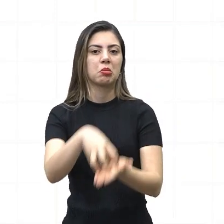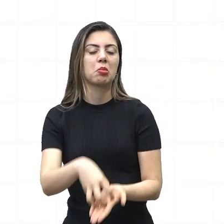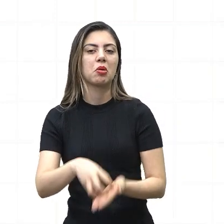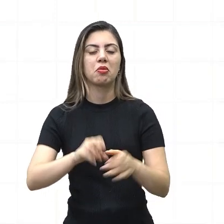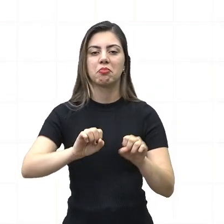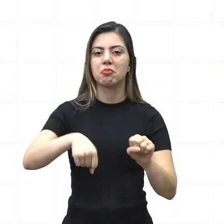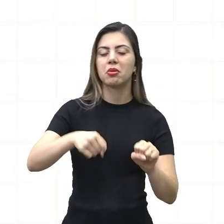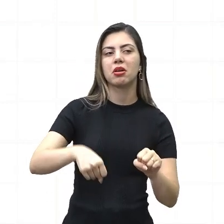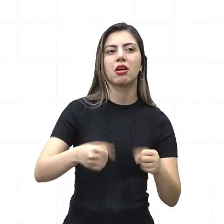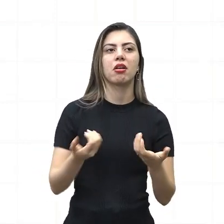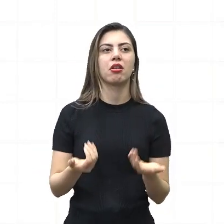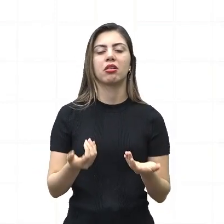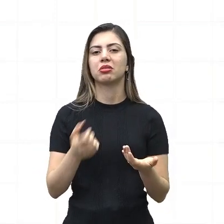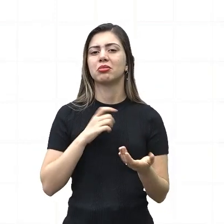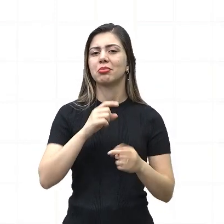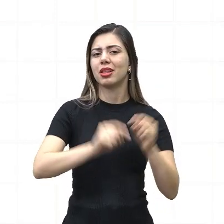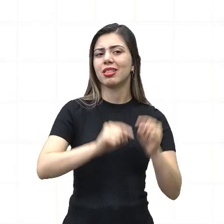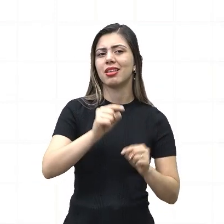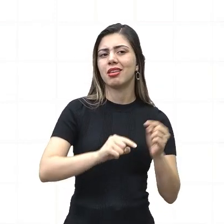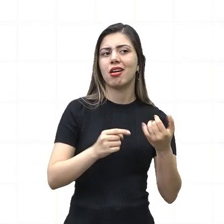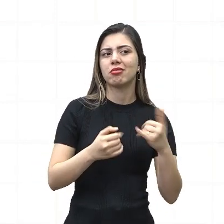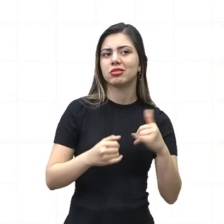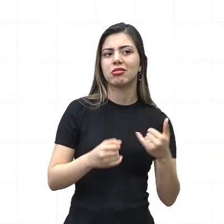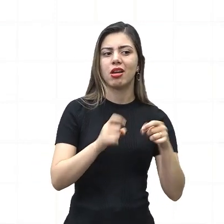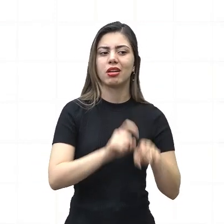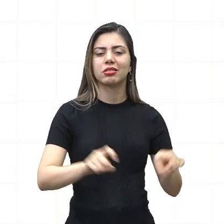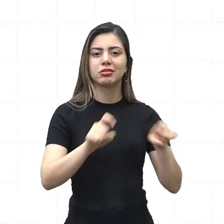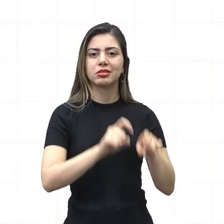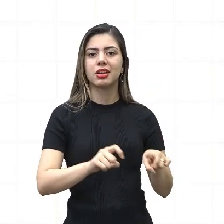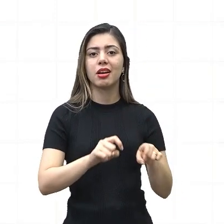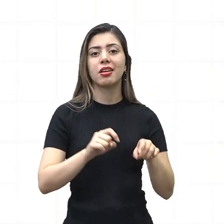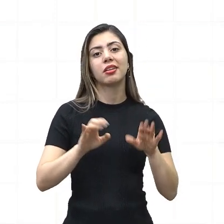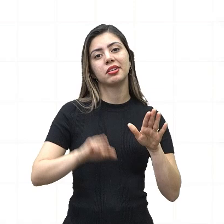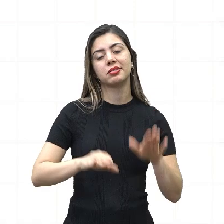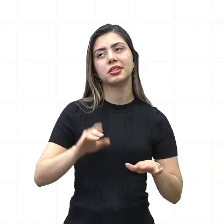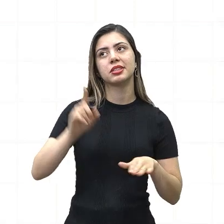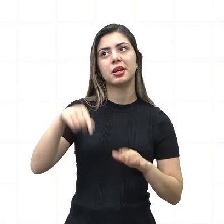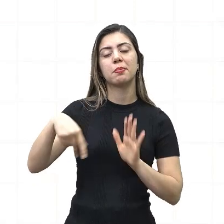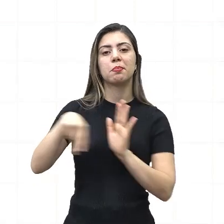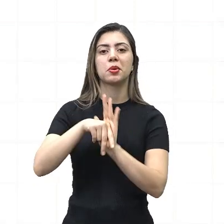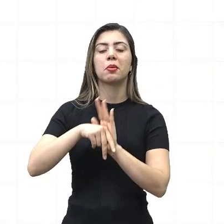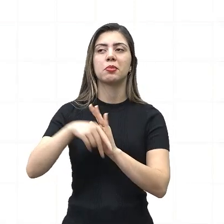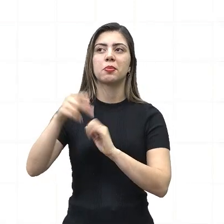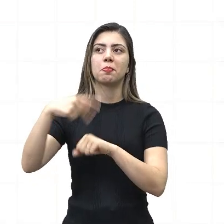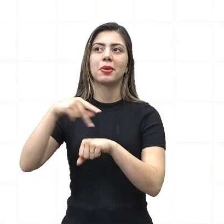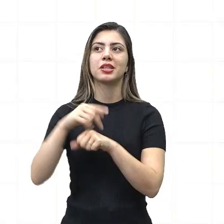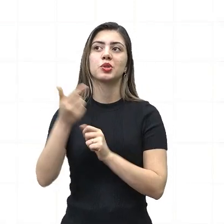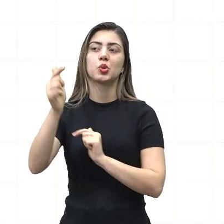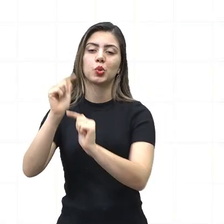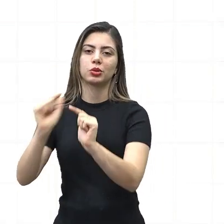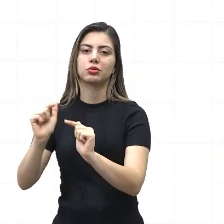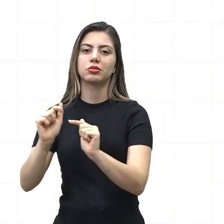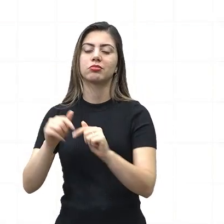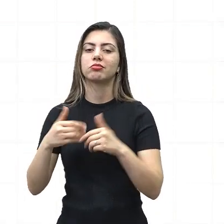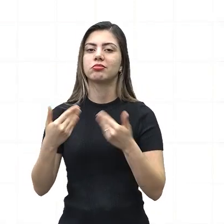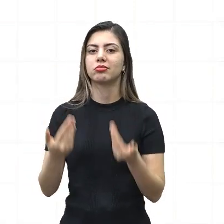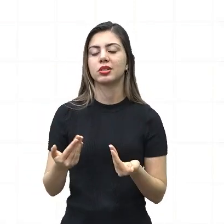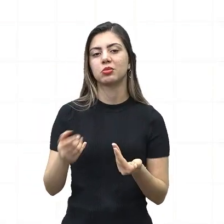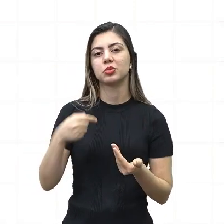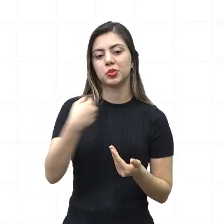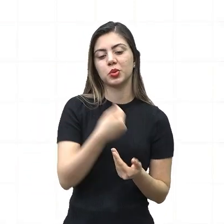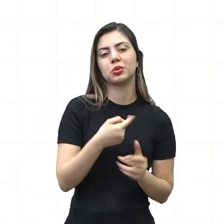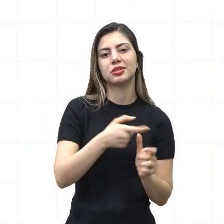de equipamentos eletrônicos. Geralmente é uma empresa que não é brasileira. É isso que a gente fala de dependência. Enquanto isso, os países mais ricos,